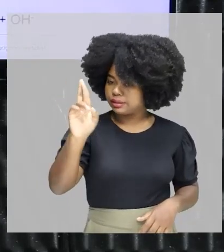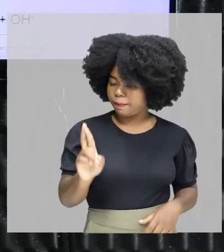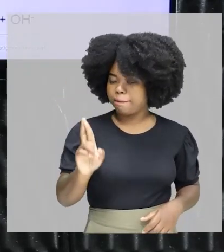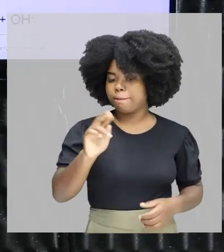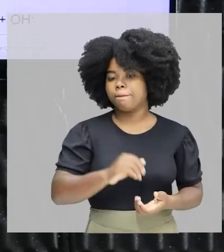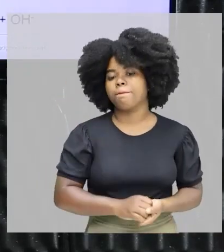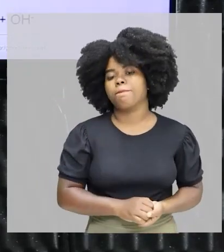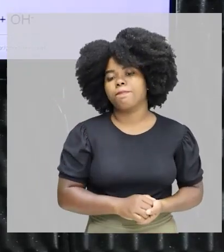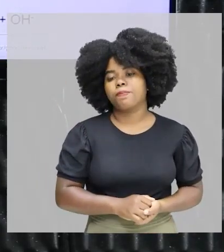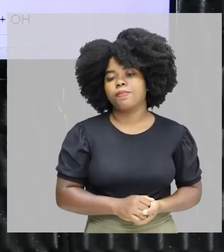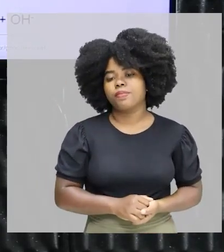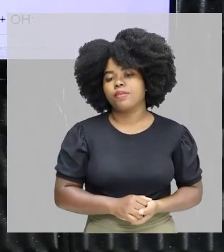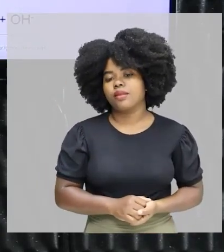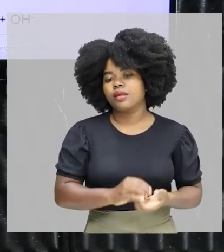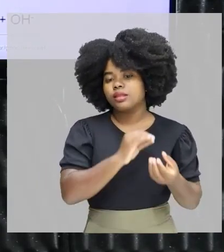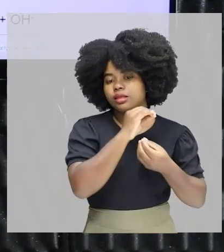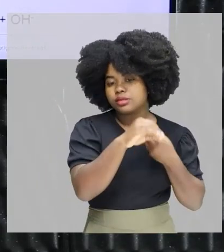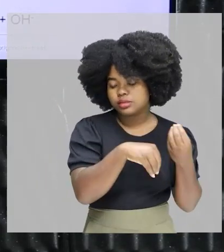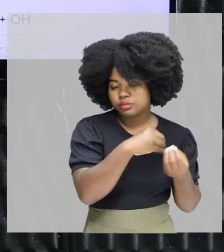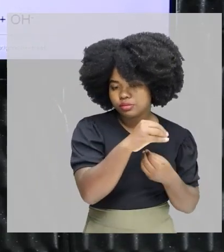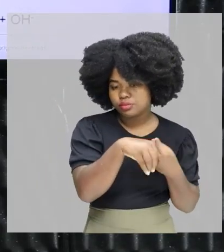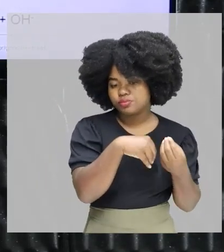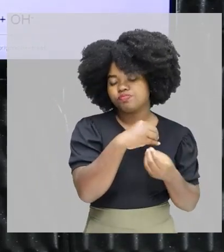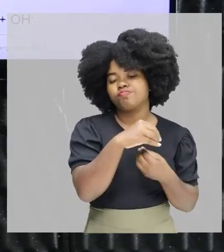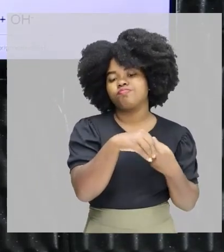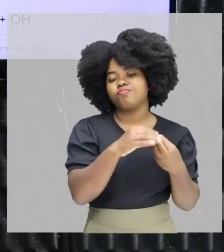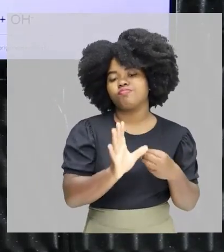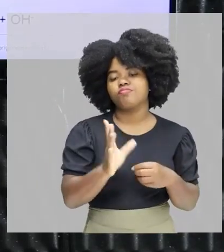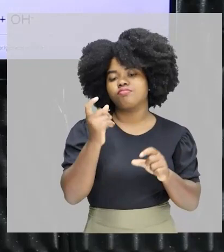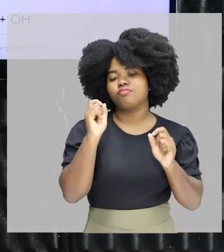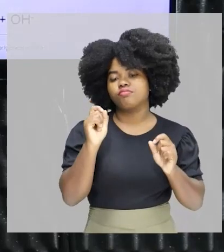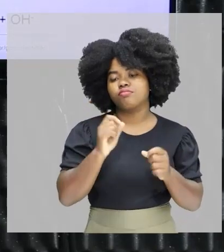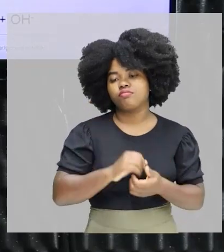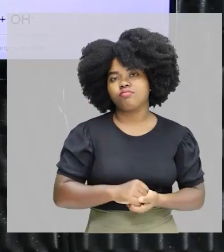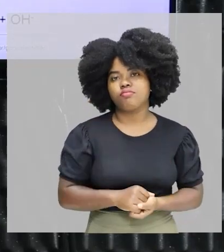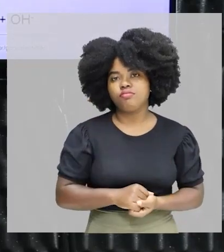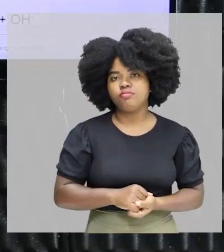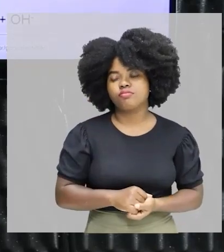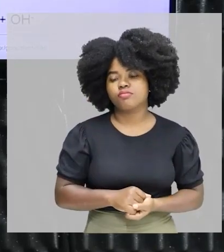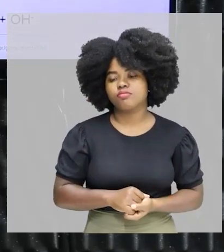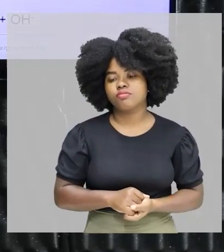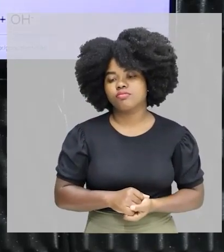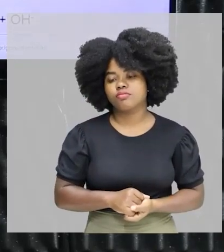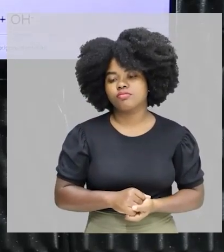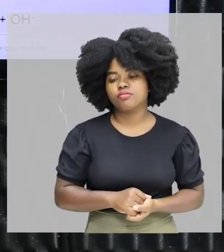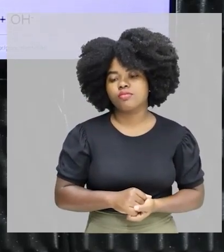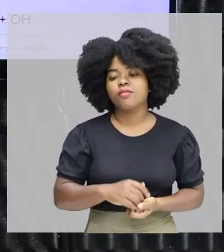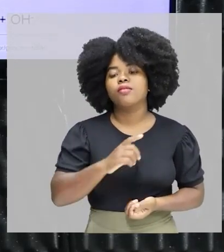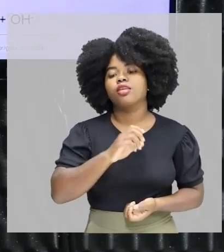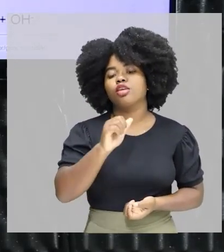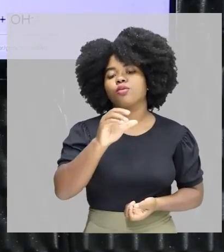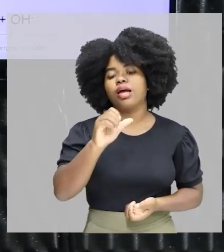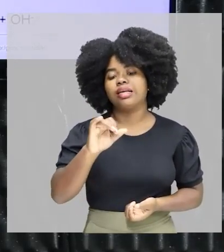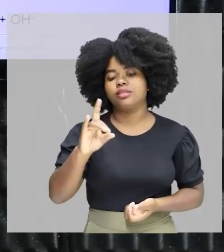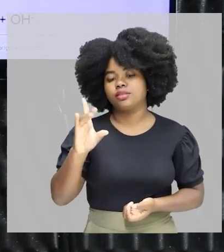E dessa reação com a água, nós vamos formar um ácido carboxílico. Ó. Estou saindo